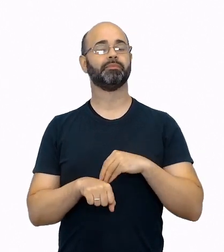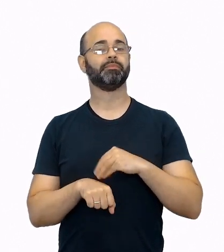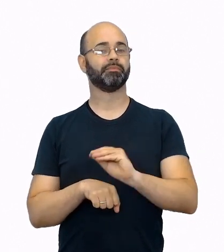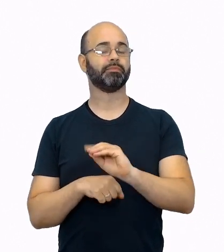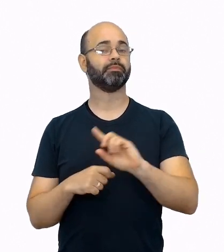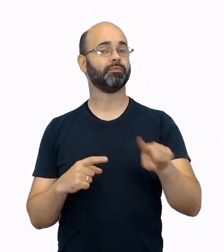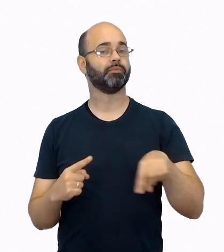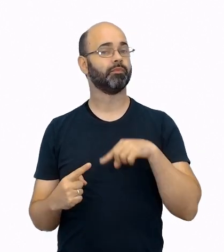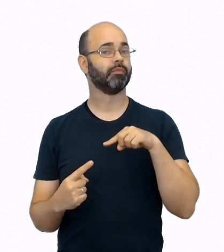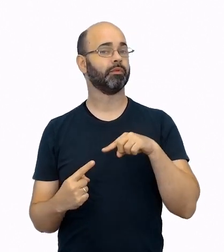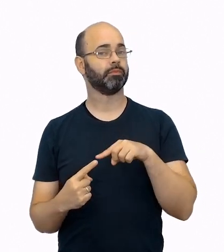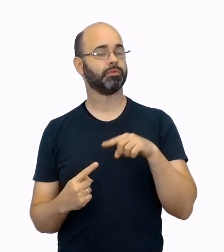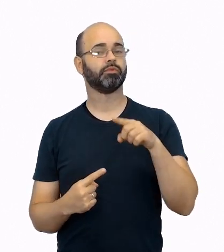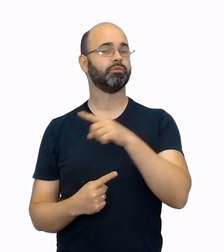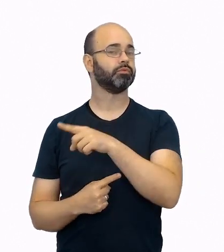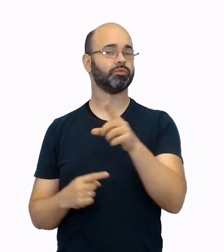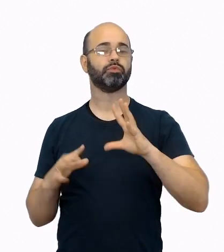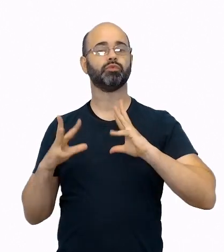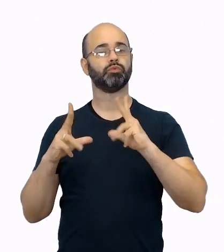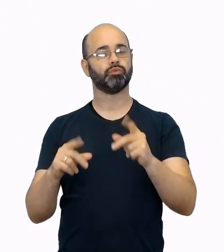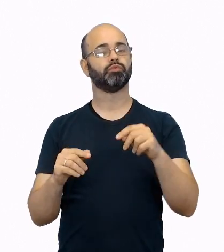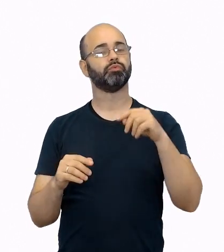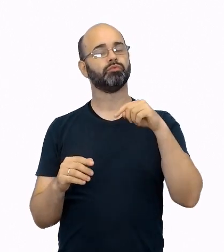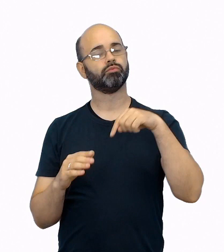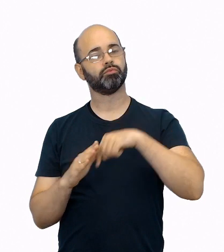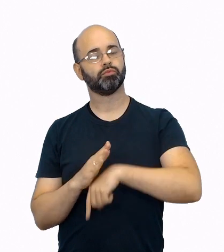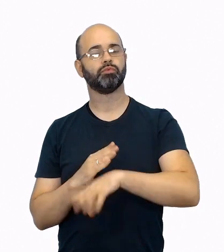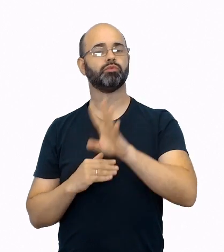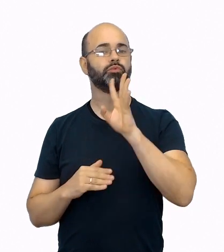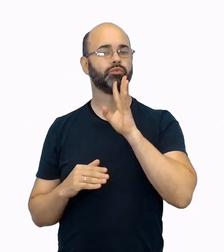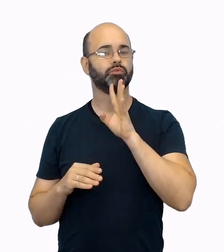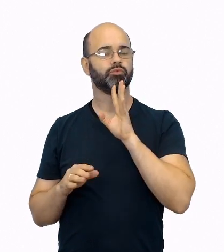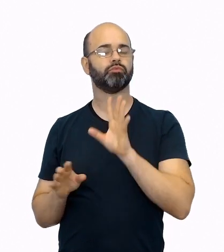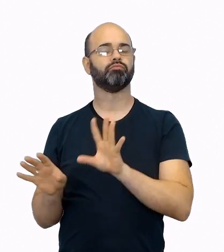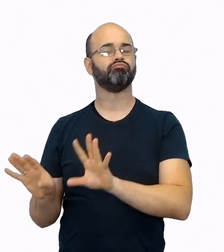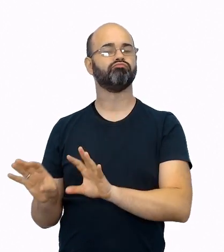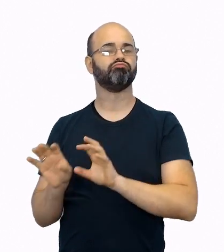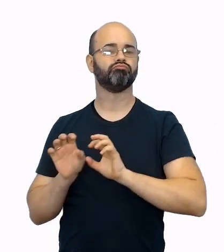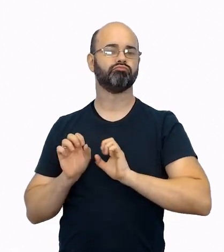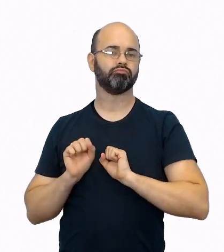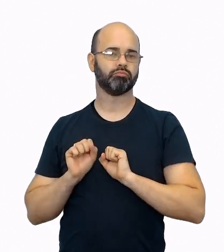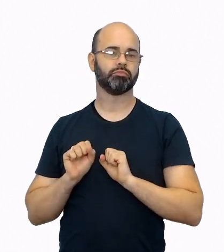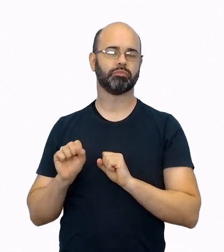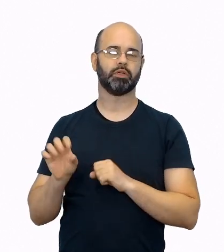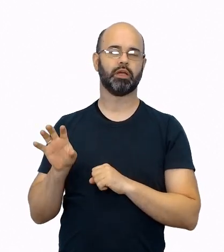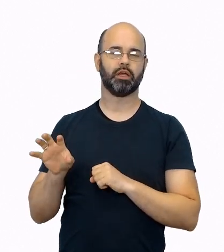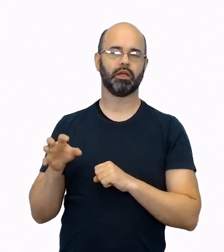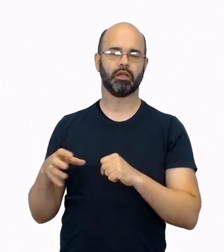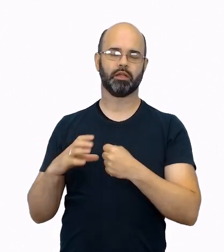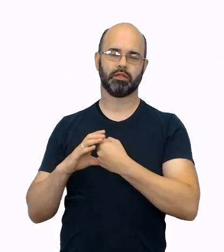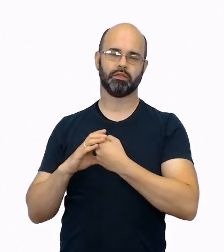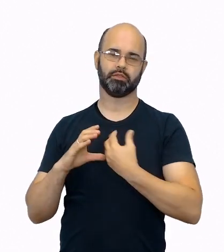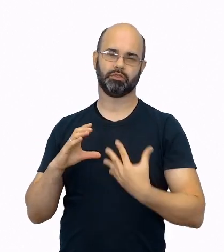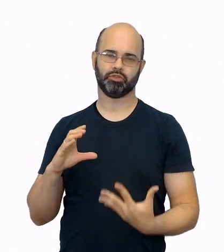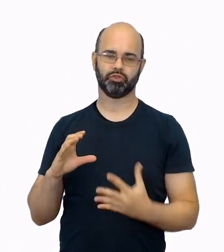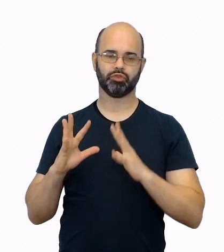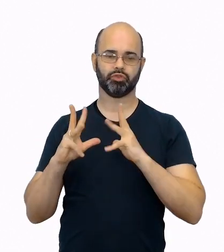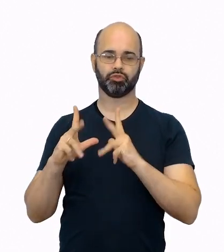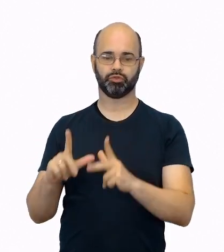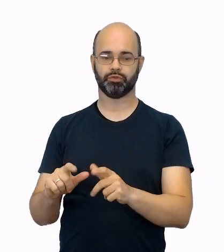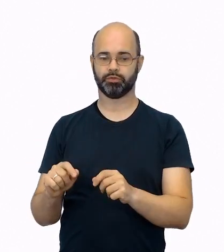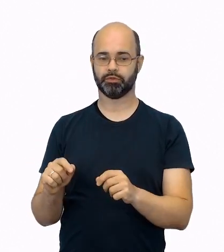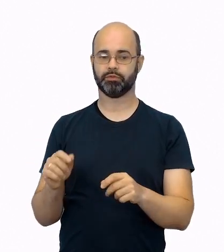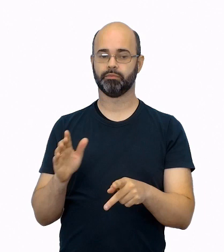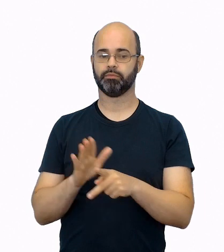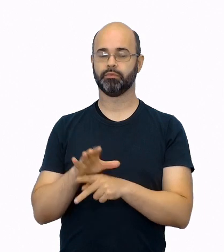nós possamos conhecer e nos aprofundar, nos apropriar, perdão, das características gerais da SA6 de modo a organizar as nossas